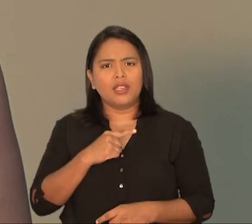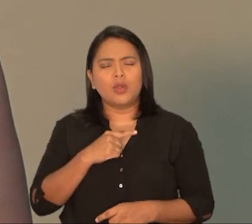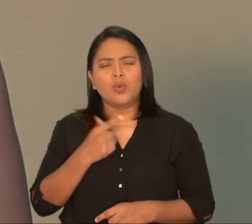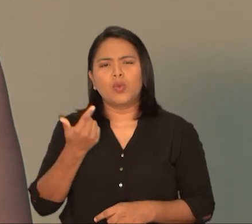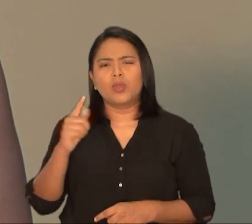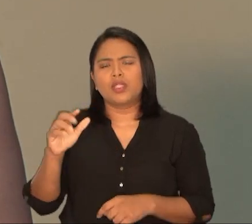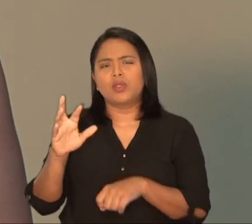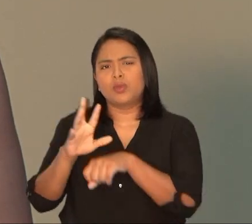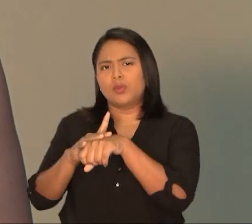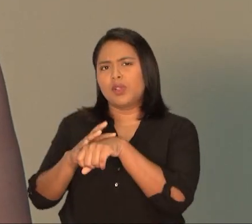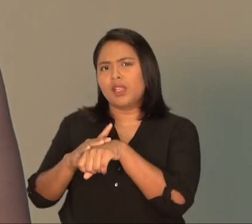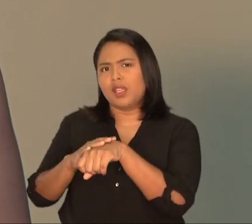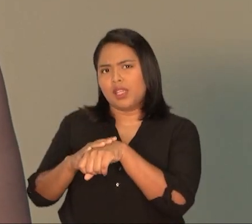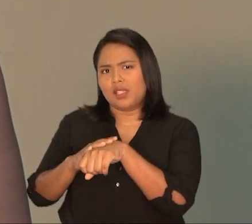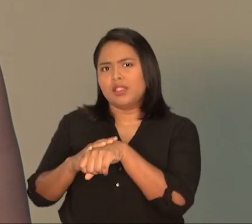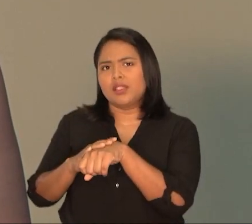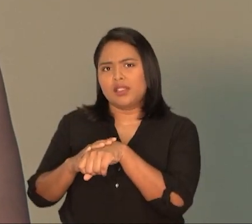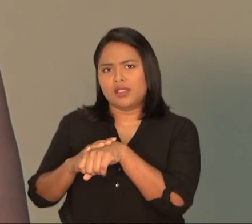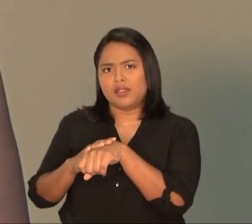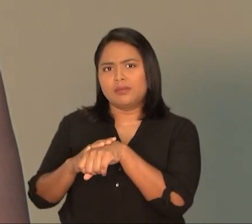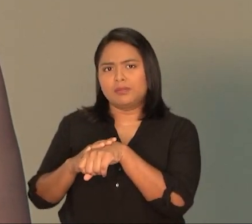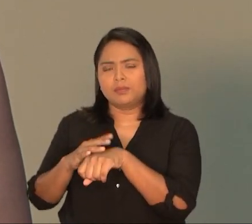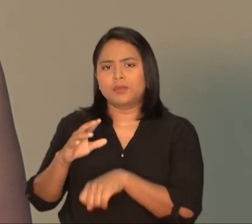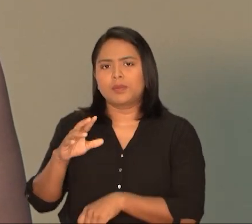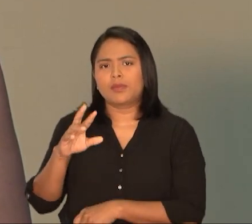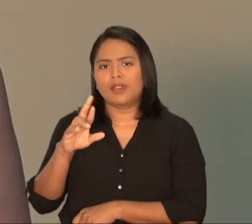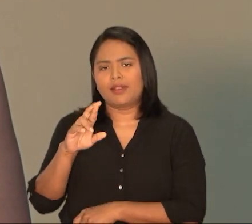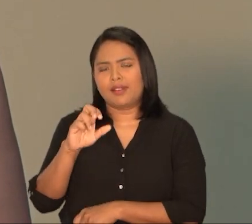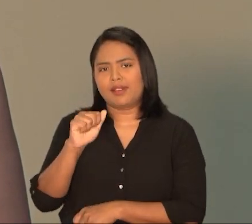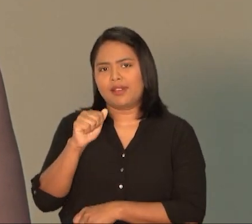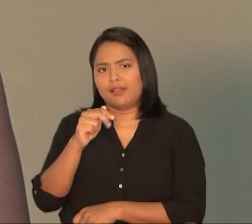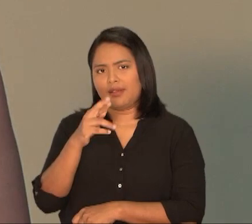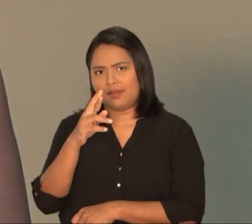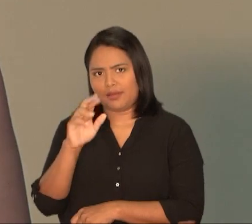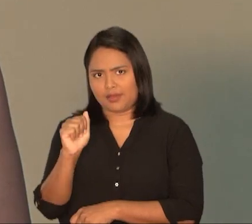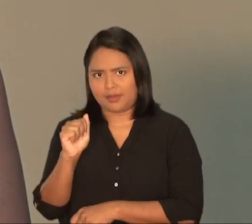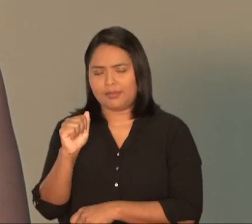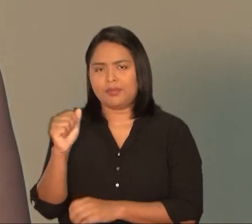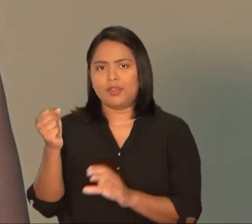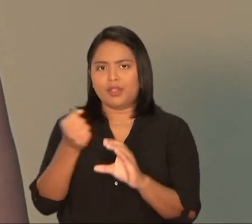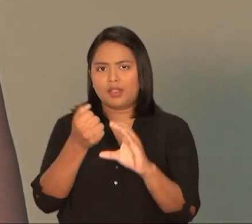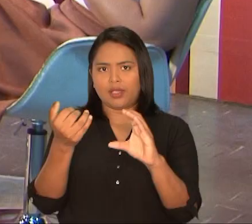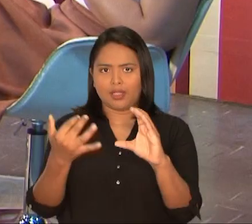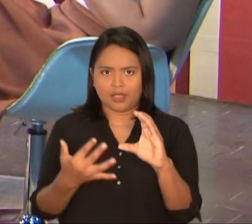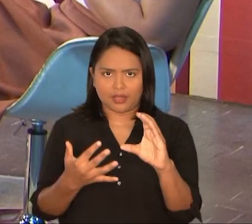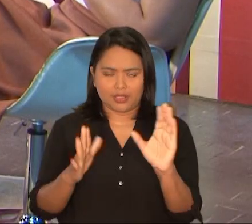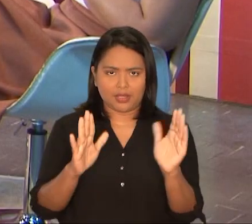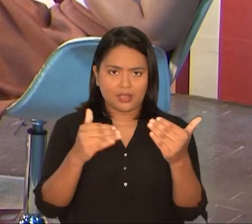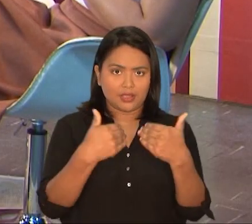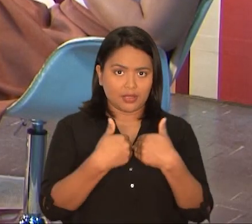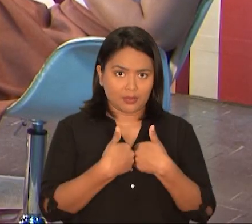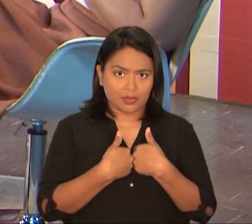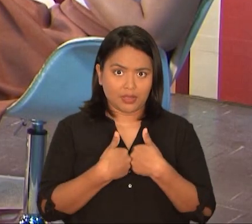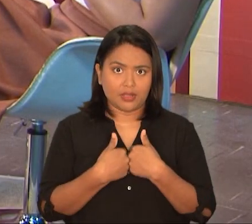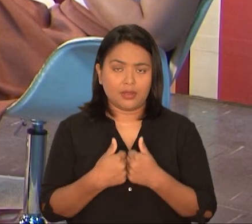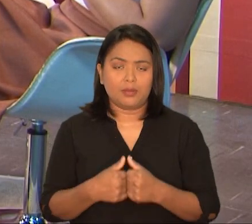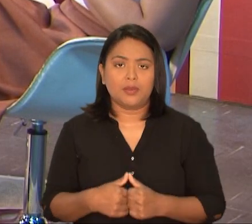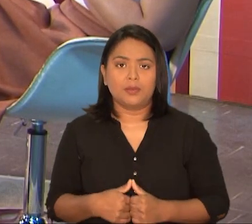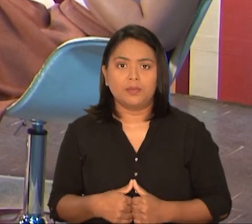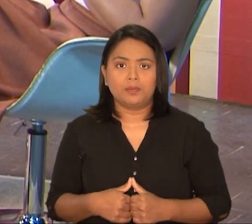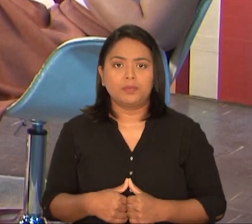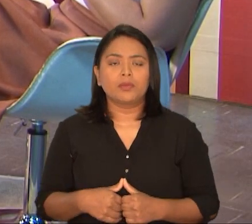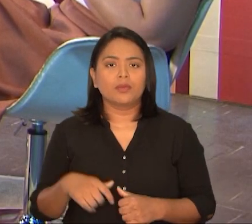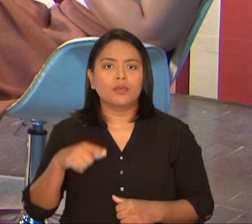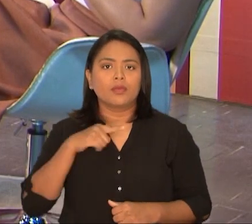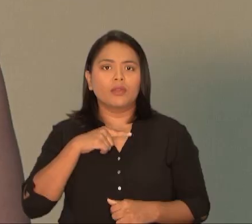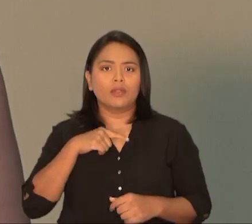Prader-Willi, que é uma doença rara, que as características são, todas são autistas, tem testa